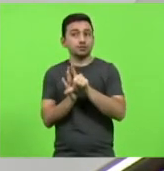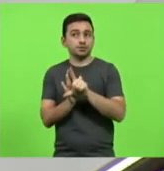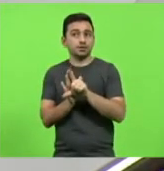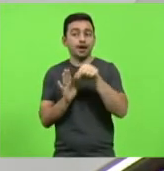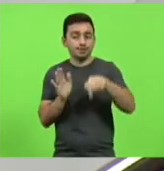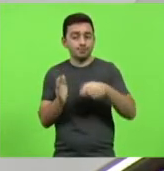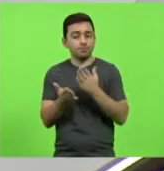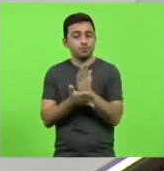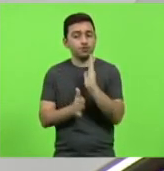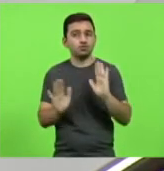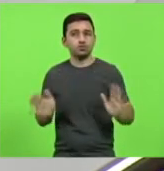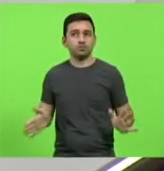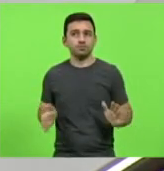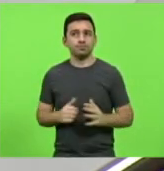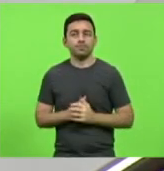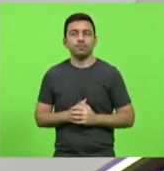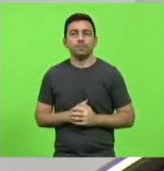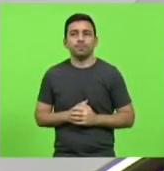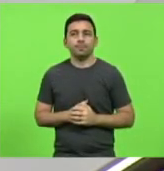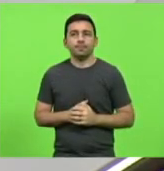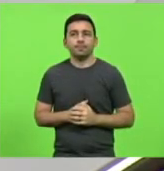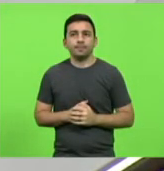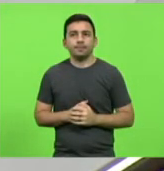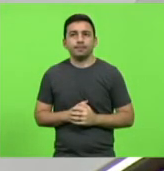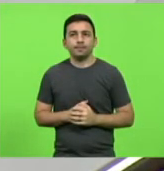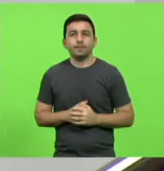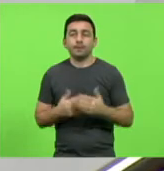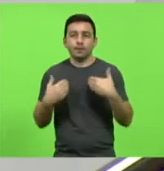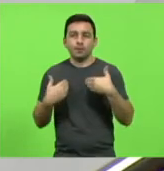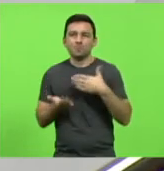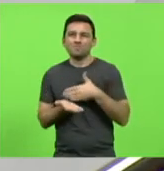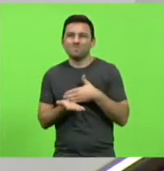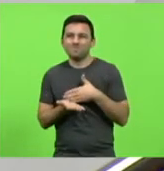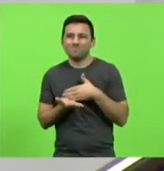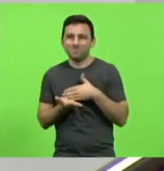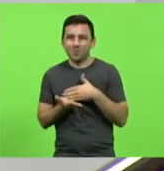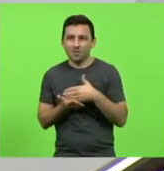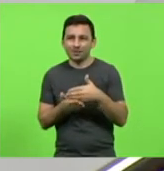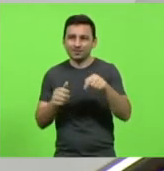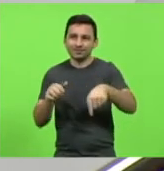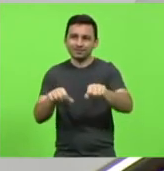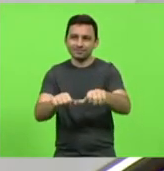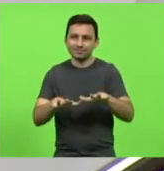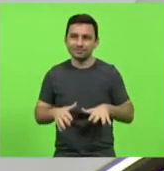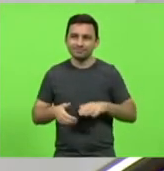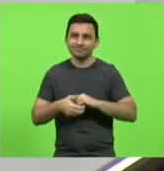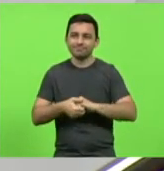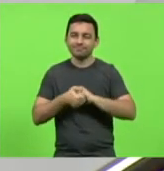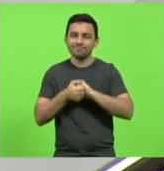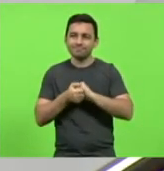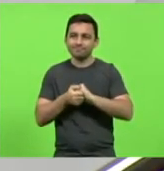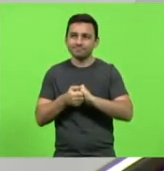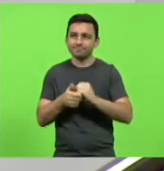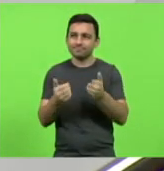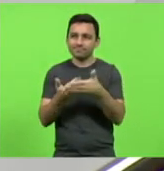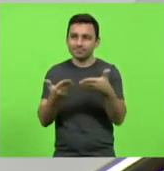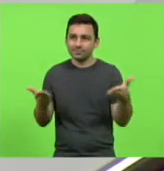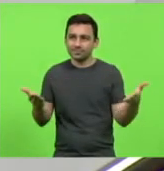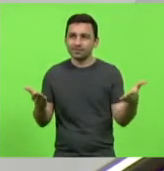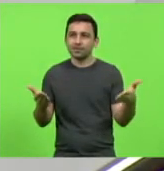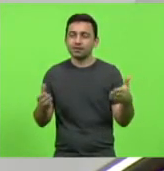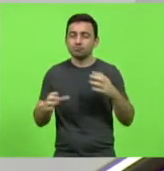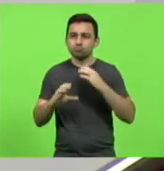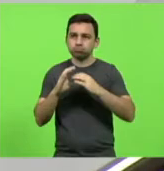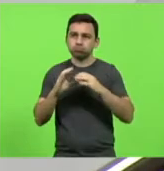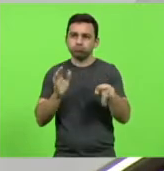nessa casa. Eu acabei, no início dessa sessão, e aqui cumprimento o pessoal da comunicação da Assembleia,